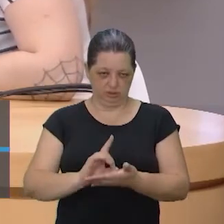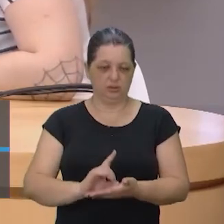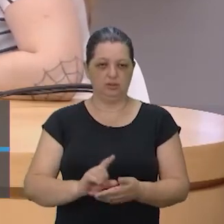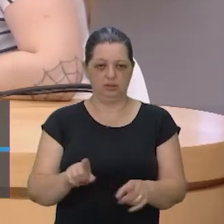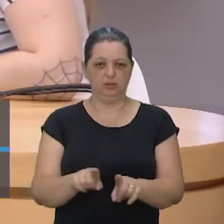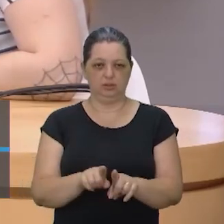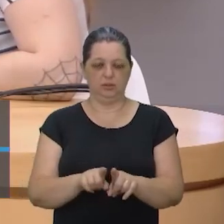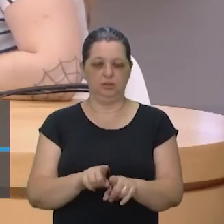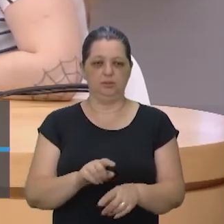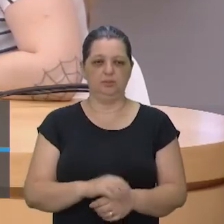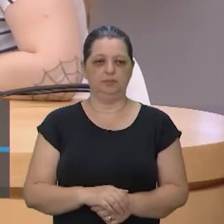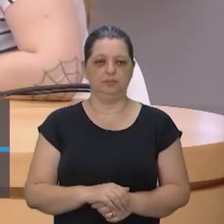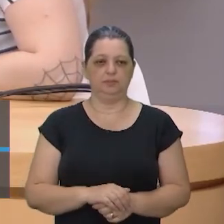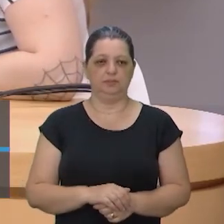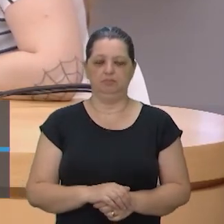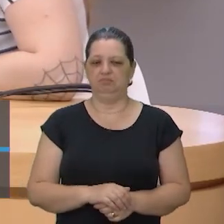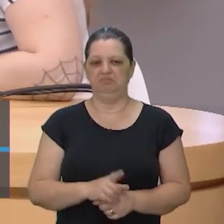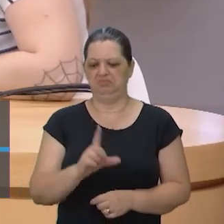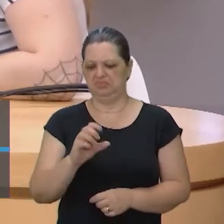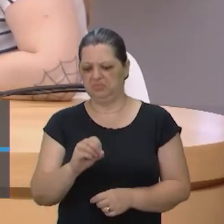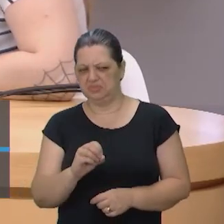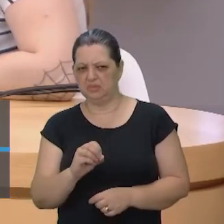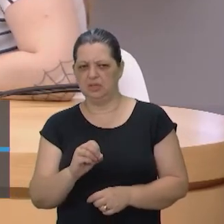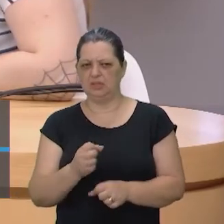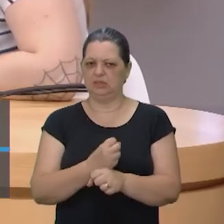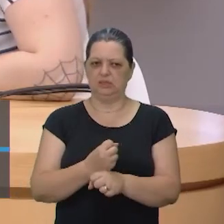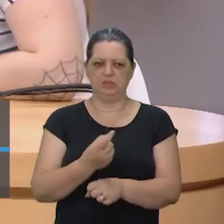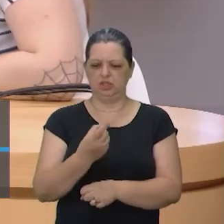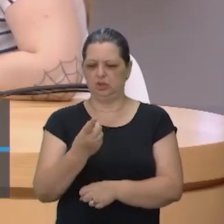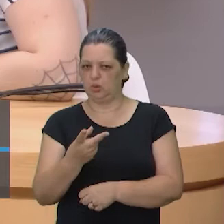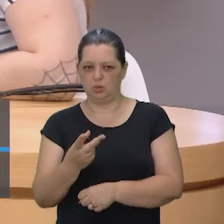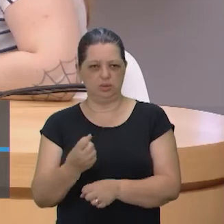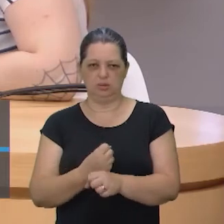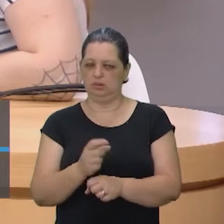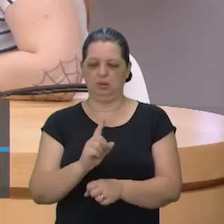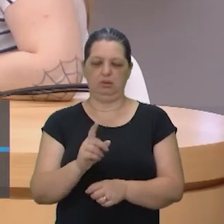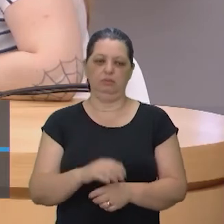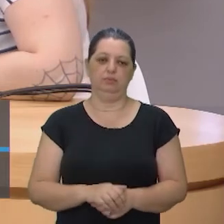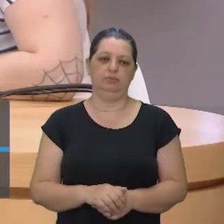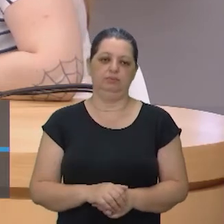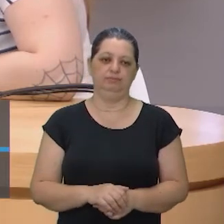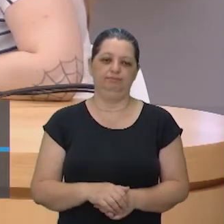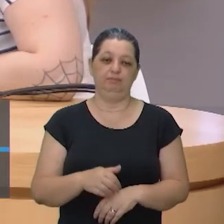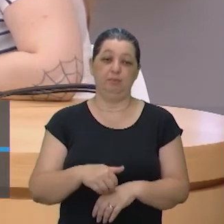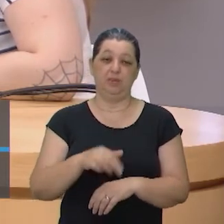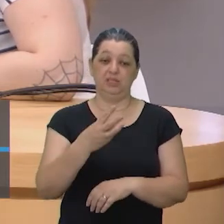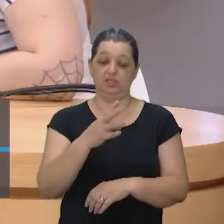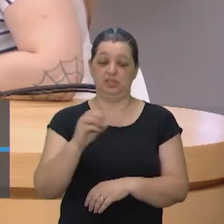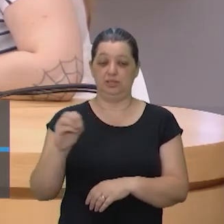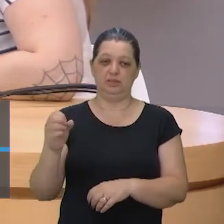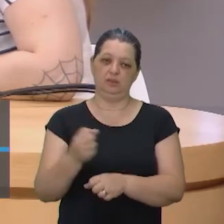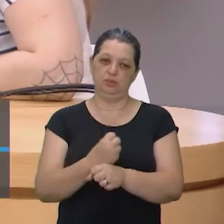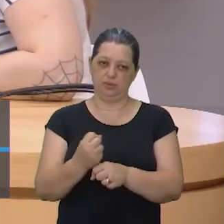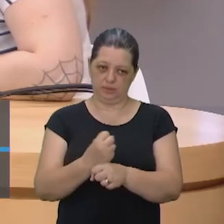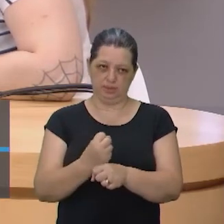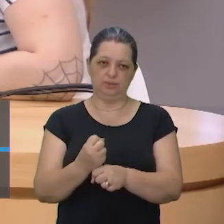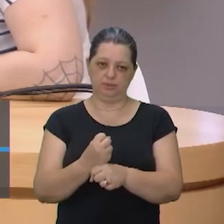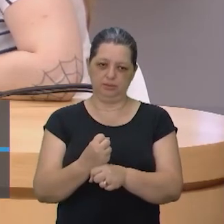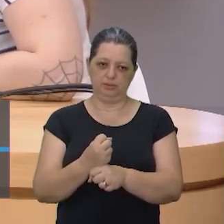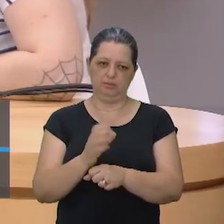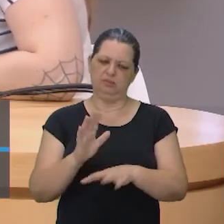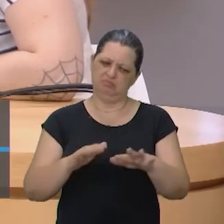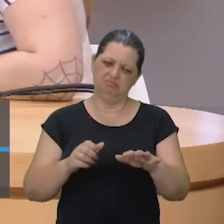por 10 anos ou 12 que durou o Terceiro Reich na Europa. Foram por mais de 300 anos. E talvez continue